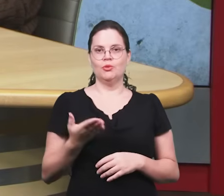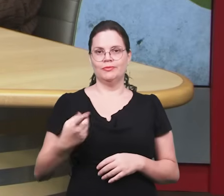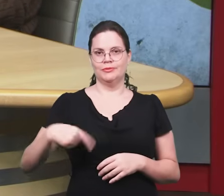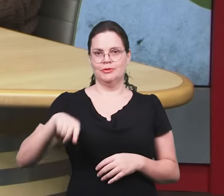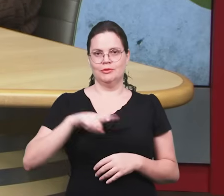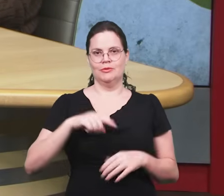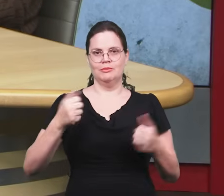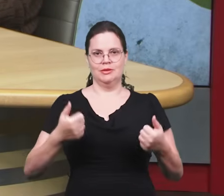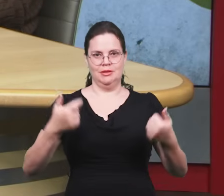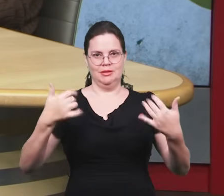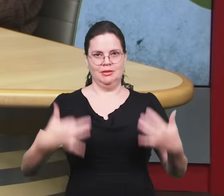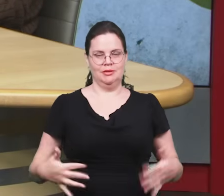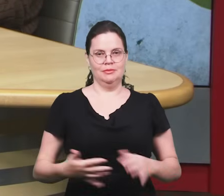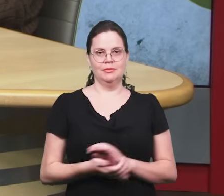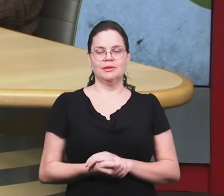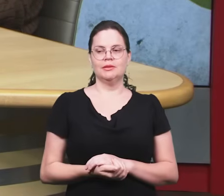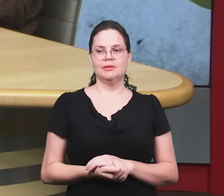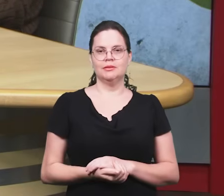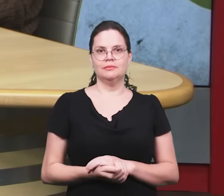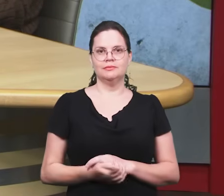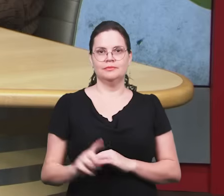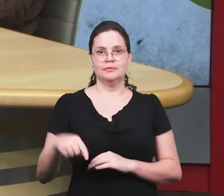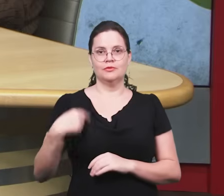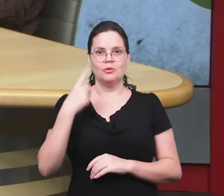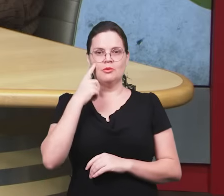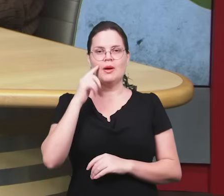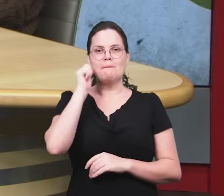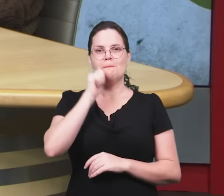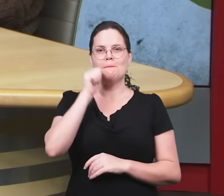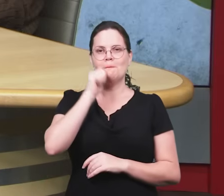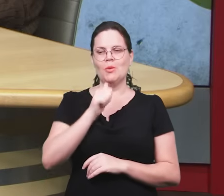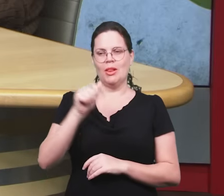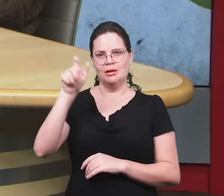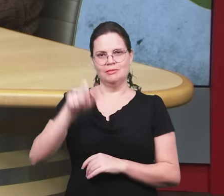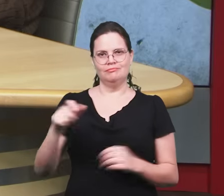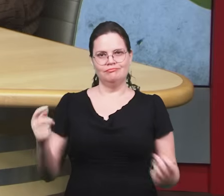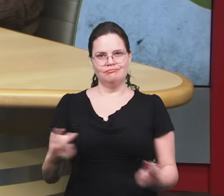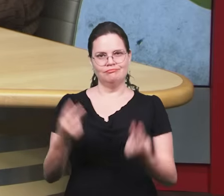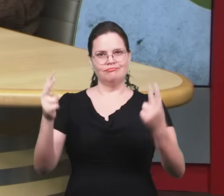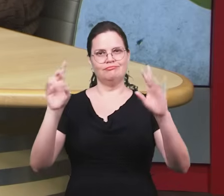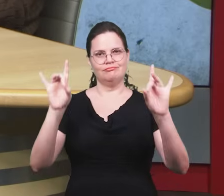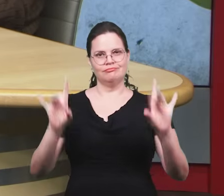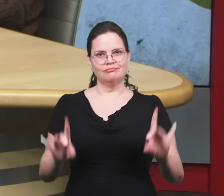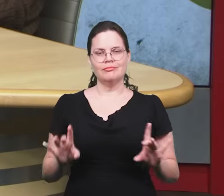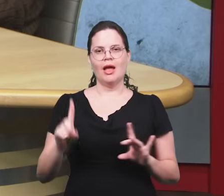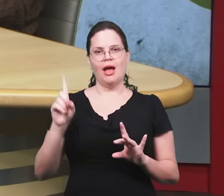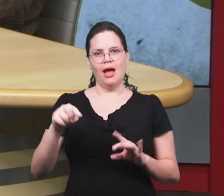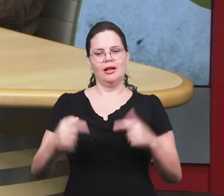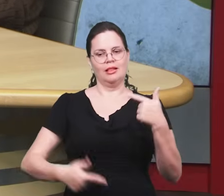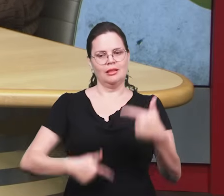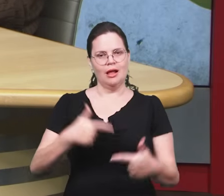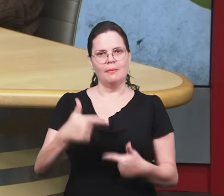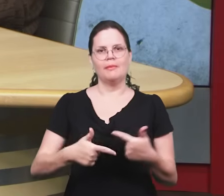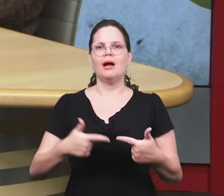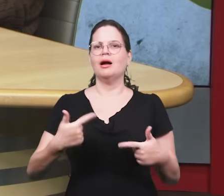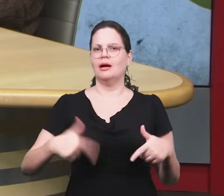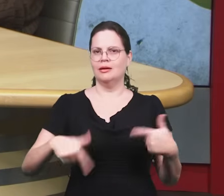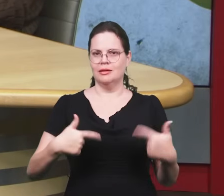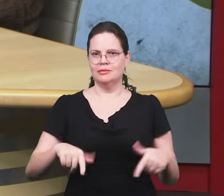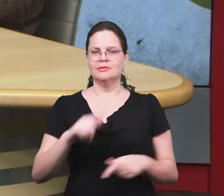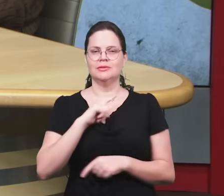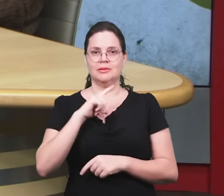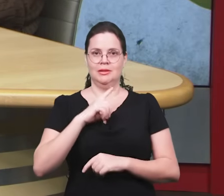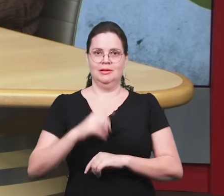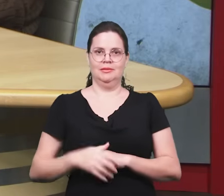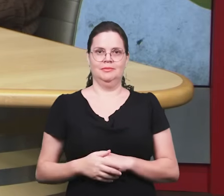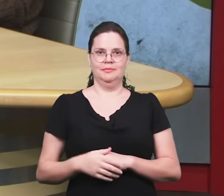abordagem, e que nós vamos ver a mulher virtuosa como uma mulher trabalhadeira, né? A gente vai ver a partir